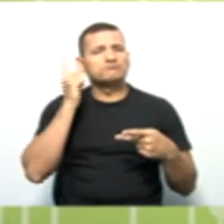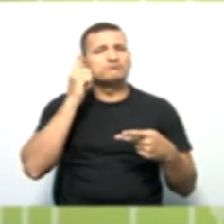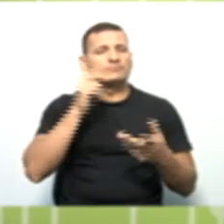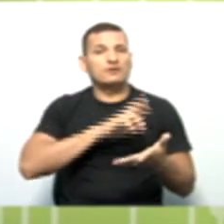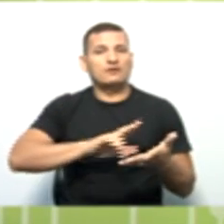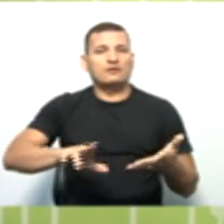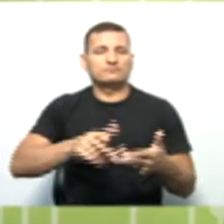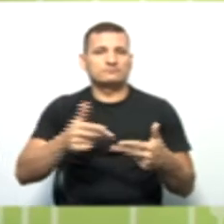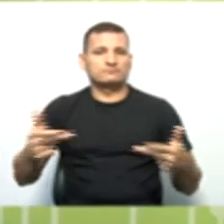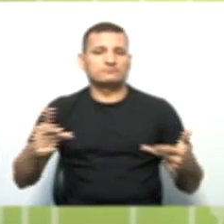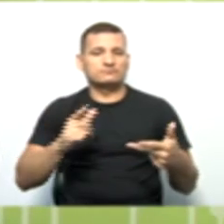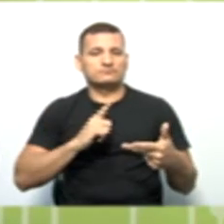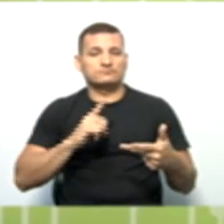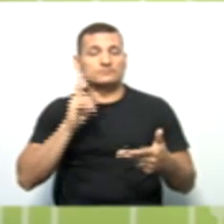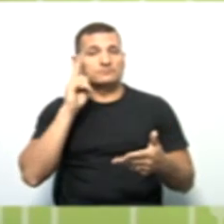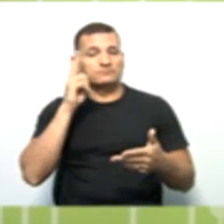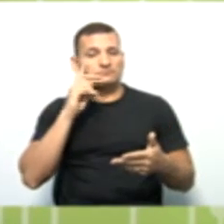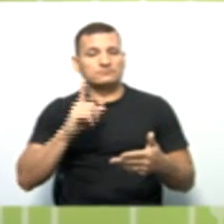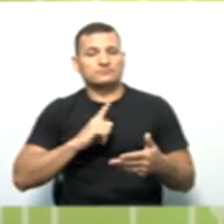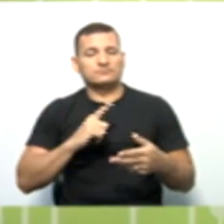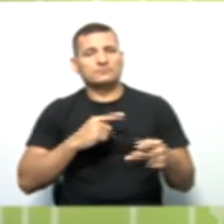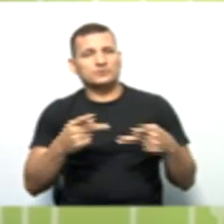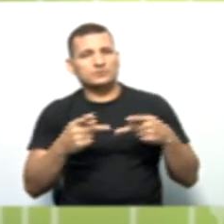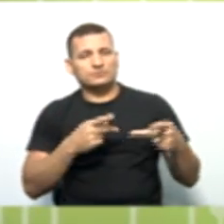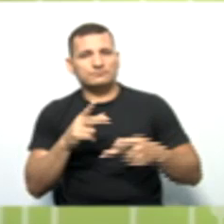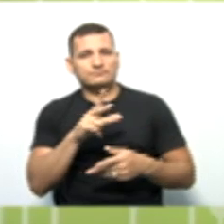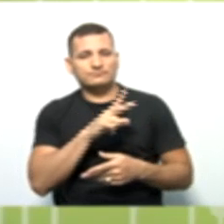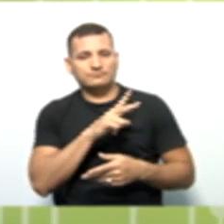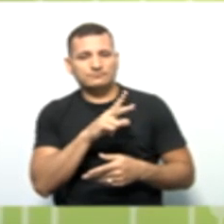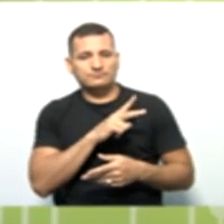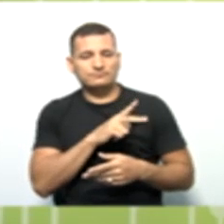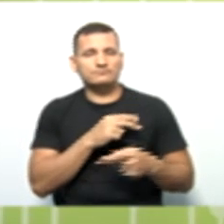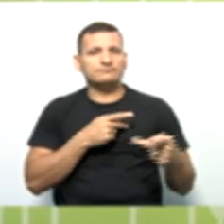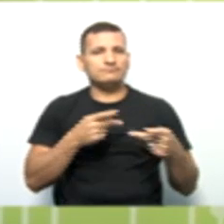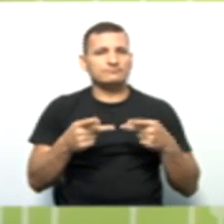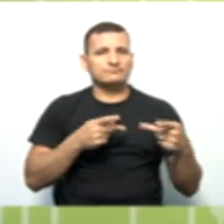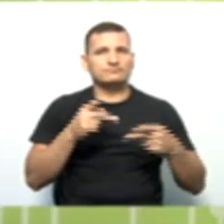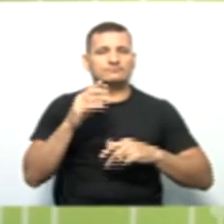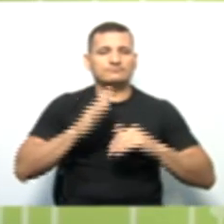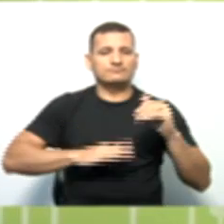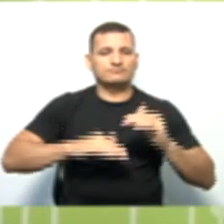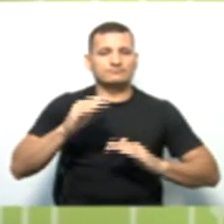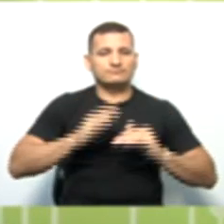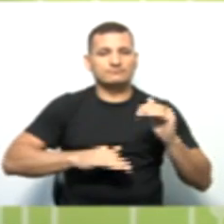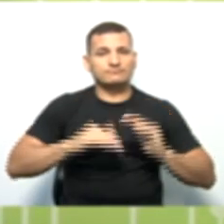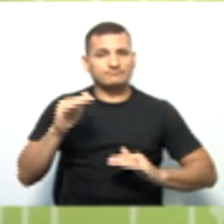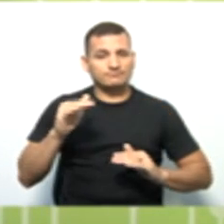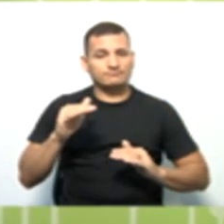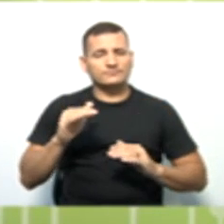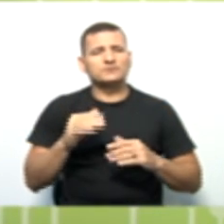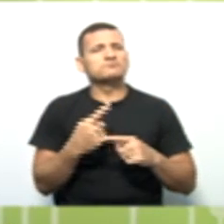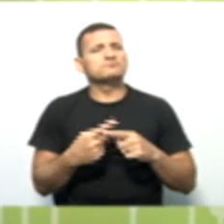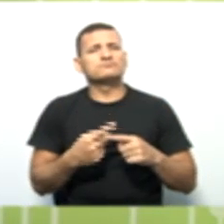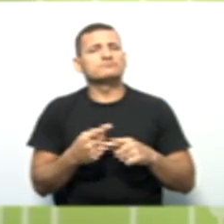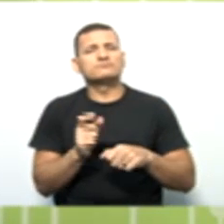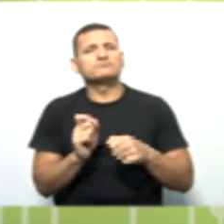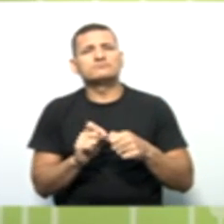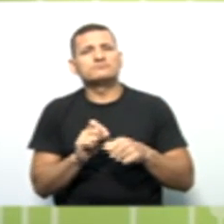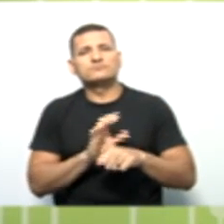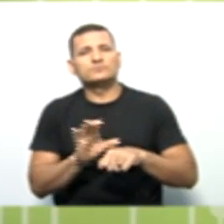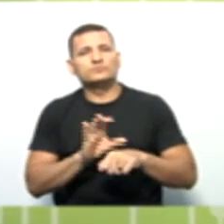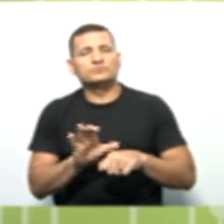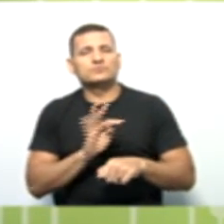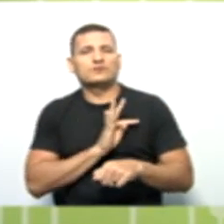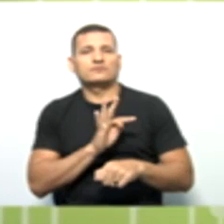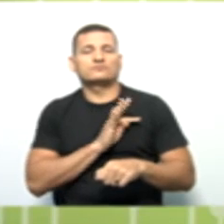é isso? Lembrando lá que a gente tem projetos pessoais, projetos profissionais. A gente está fazendo um curso por quê? Um curso técnico na área